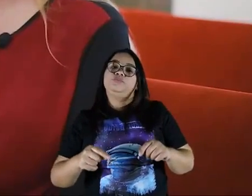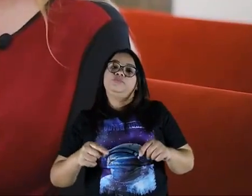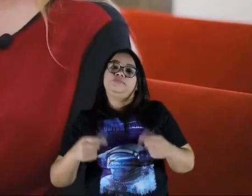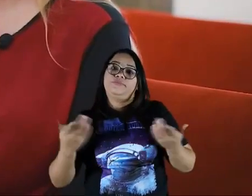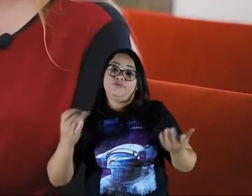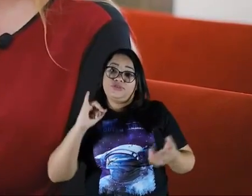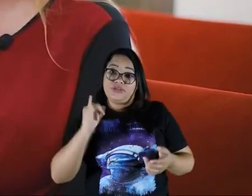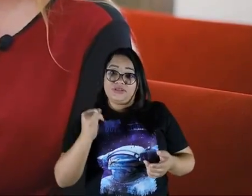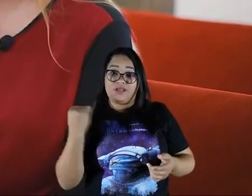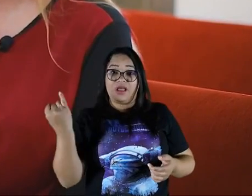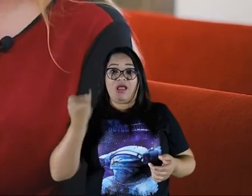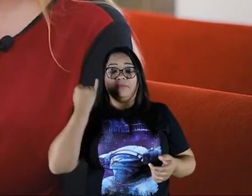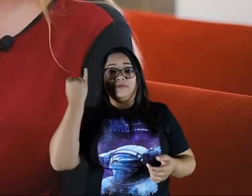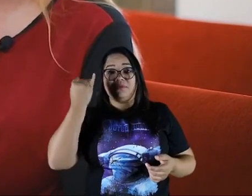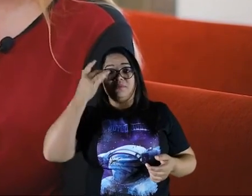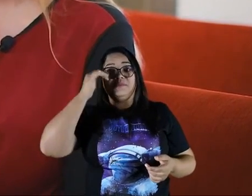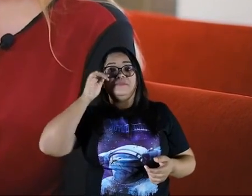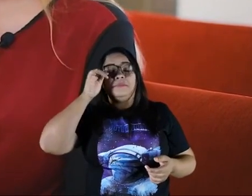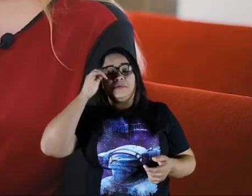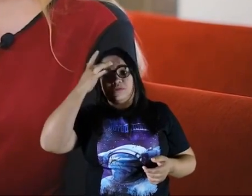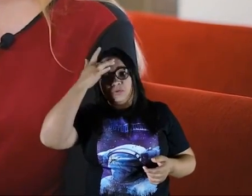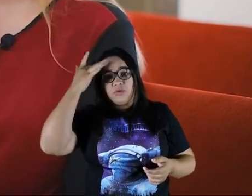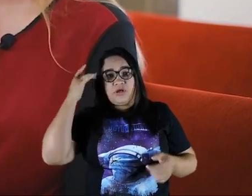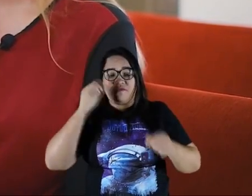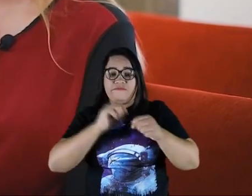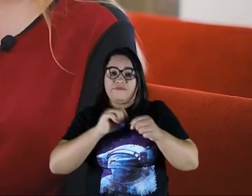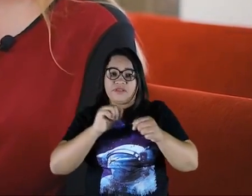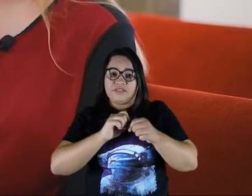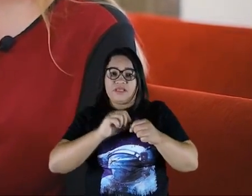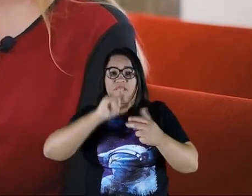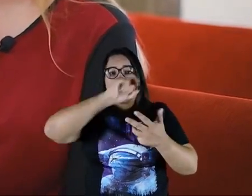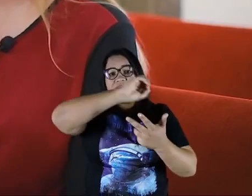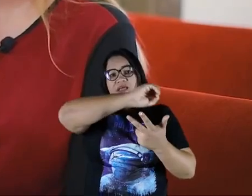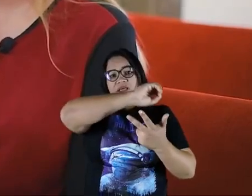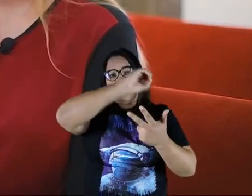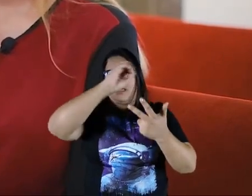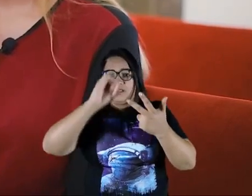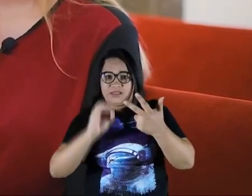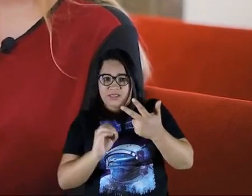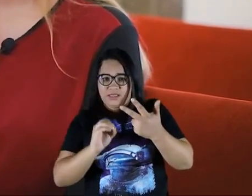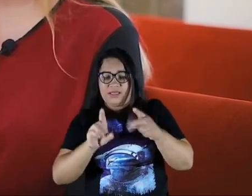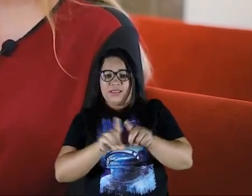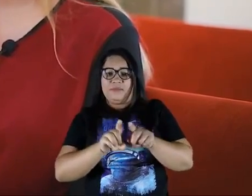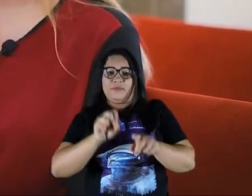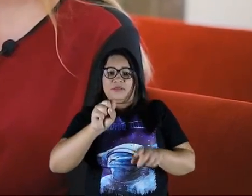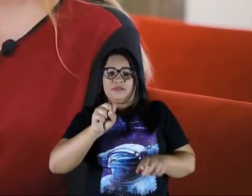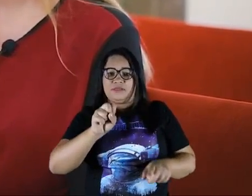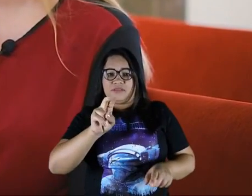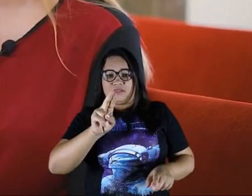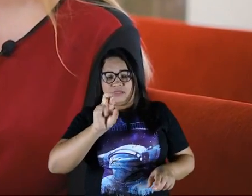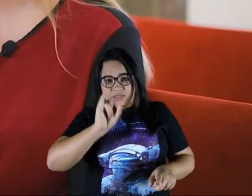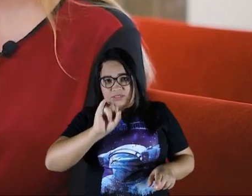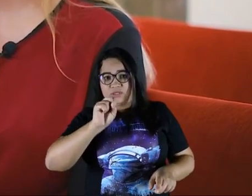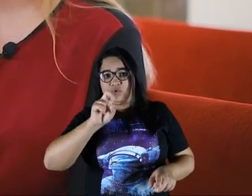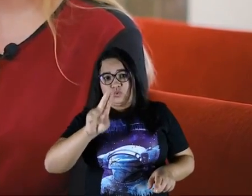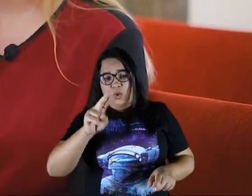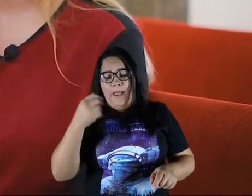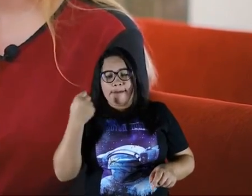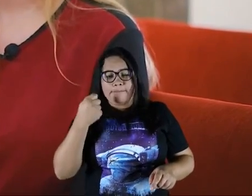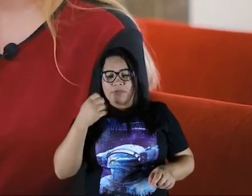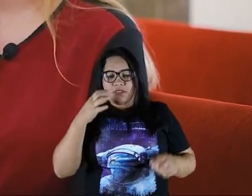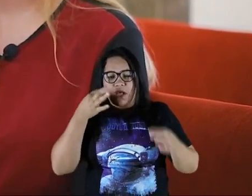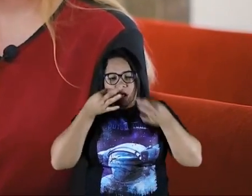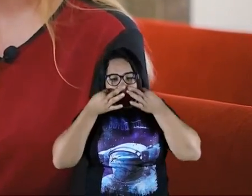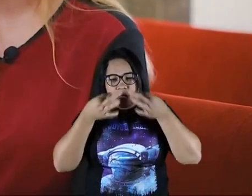janeiro é um momento importante para quem vai fazer Enem. Sai a nossa nota e sai a inscrição do Sisu, e é um momento que a gente tem que ficar de